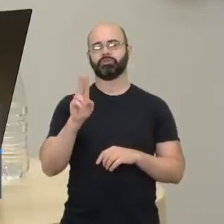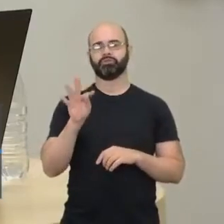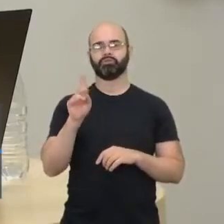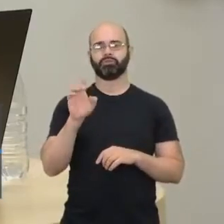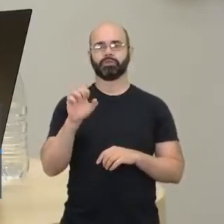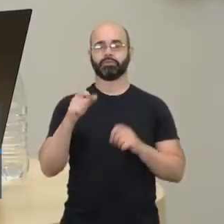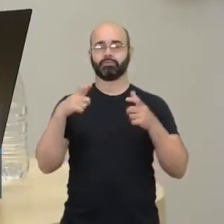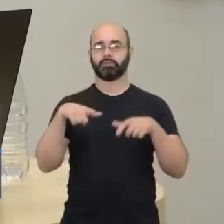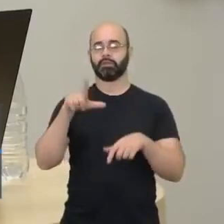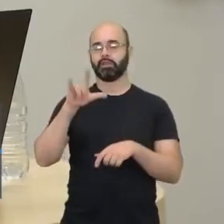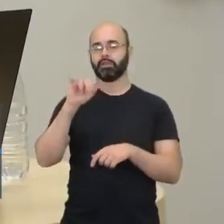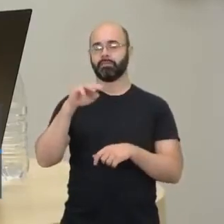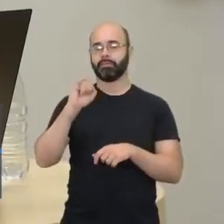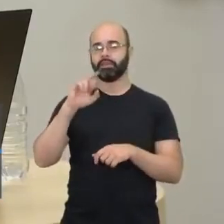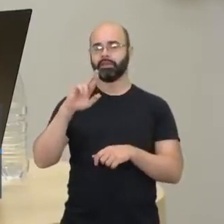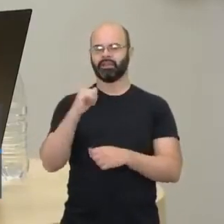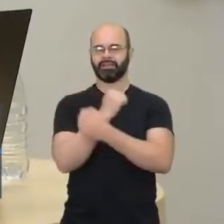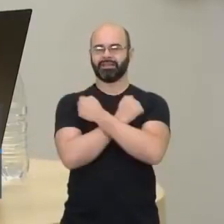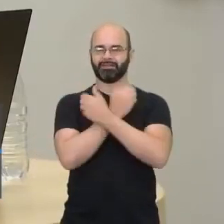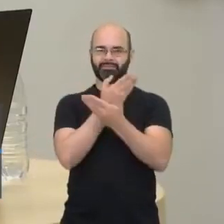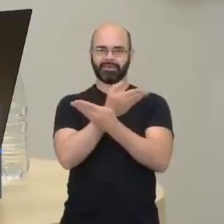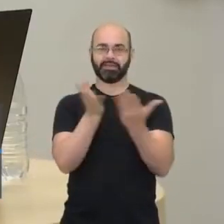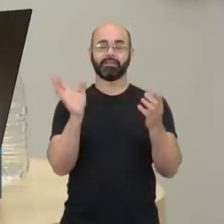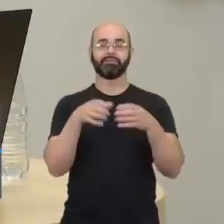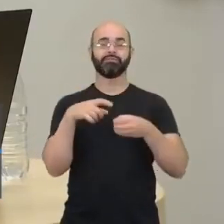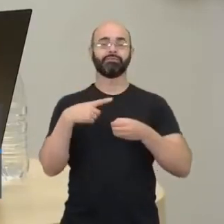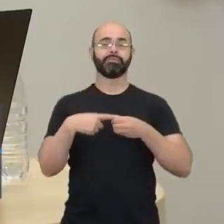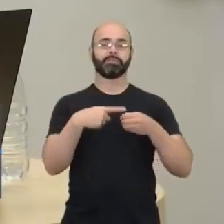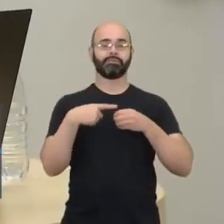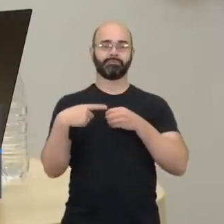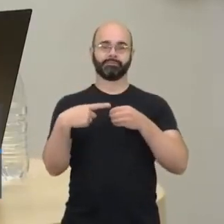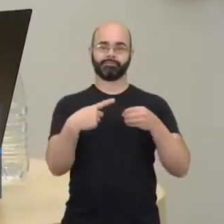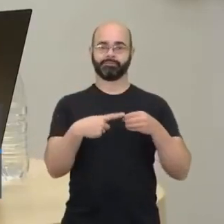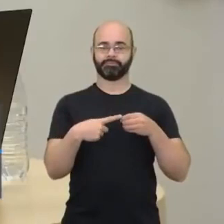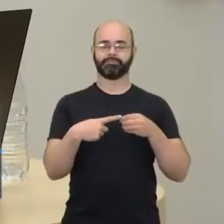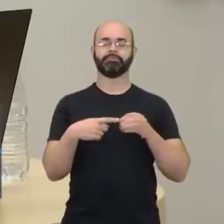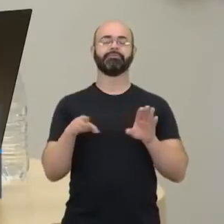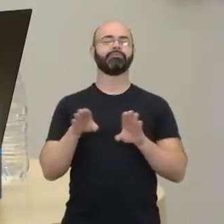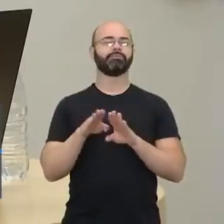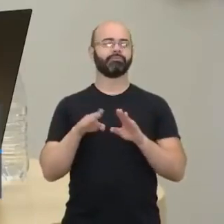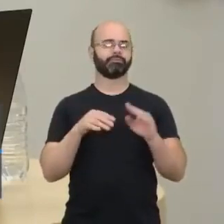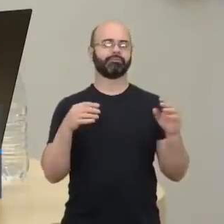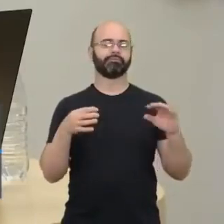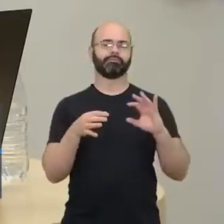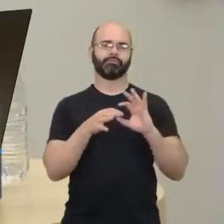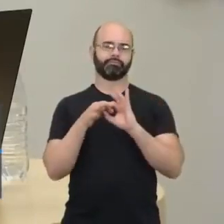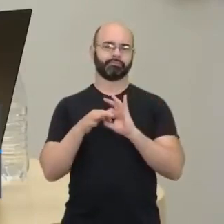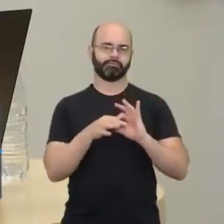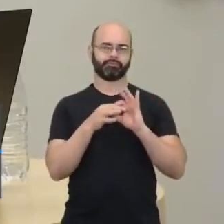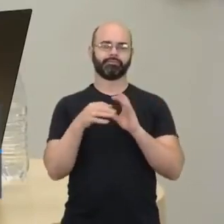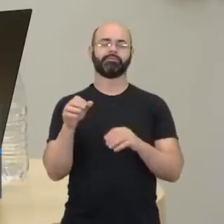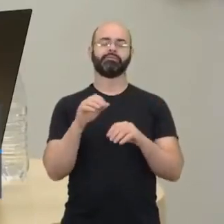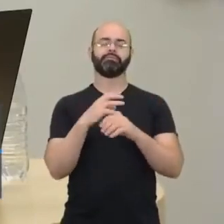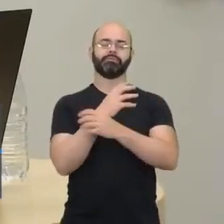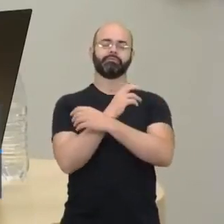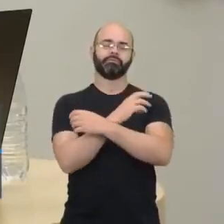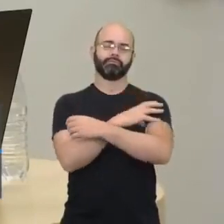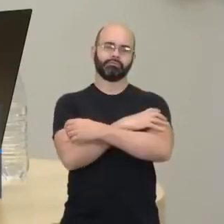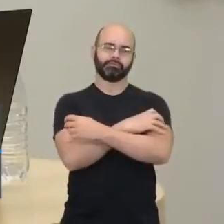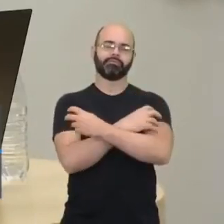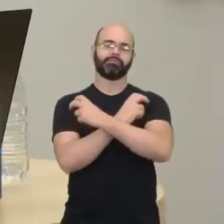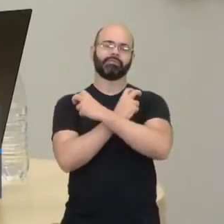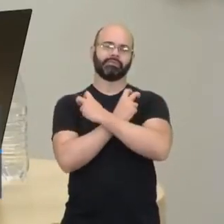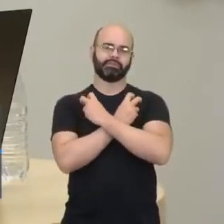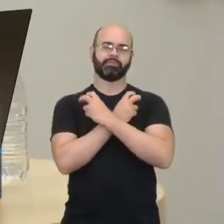lá de Limeira, viu? Um abraço aí ao pessoal aí do interior. Na caminhada também ocorre a integração do sistema muscular, esquelético,